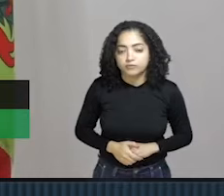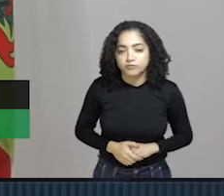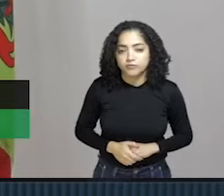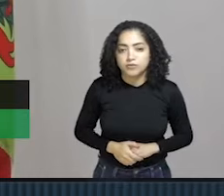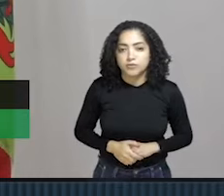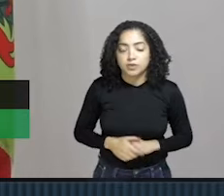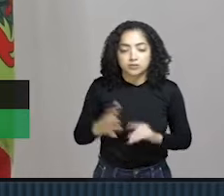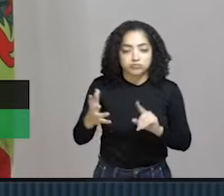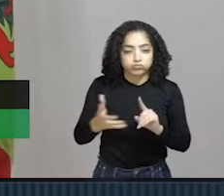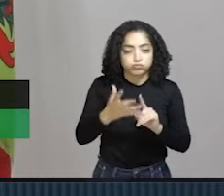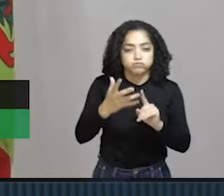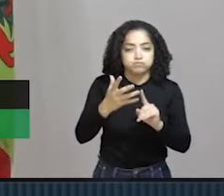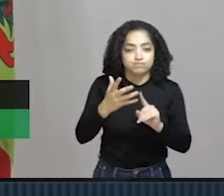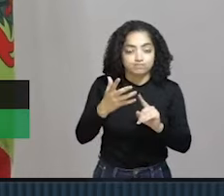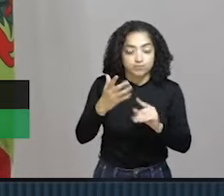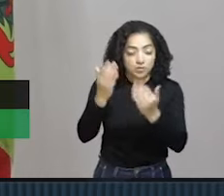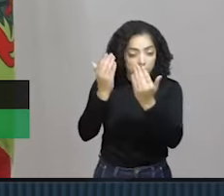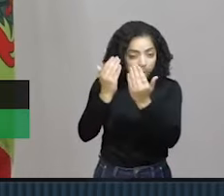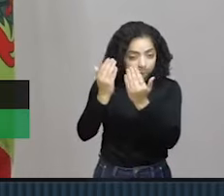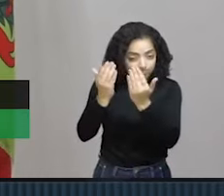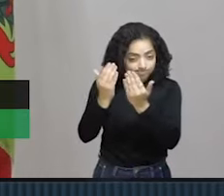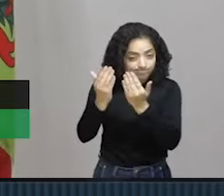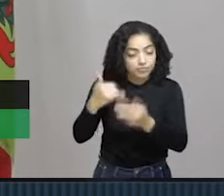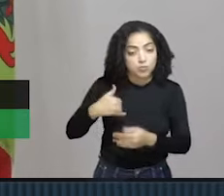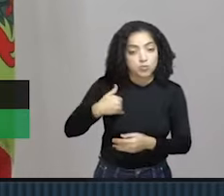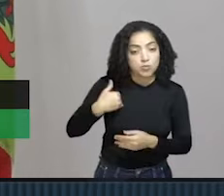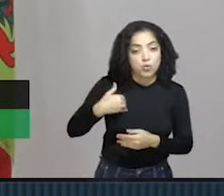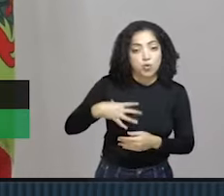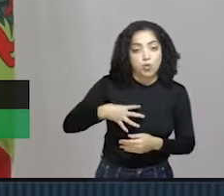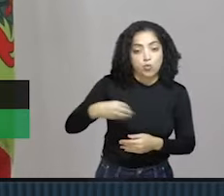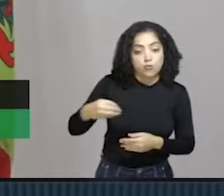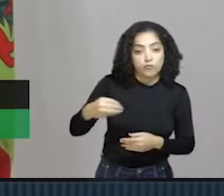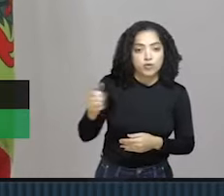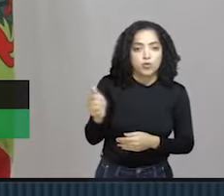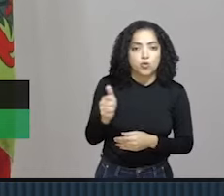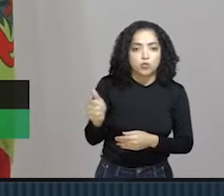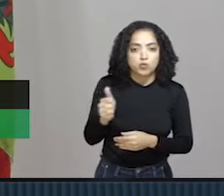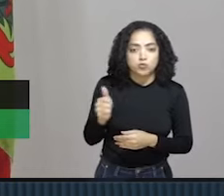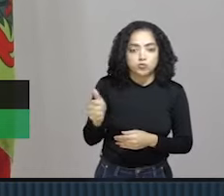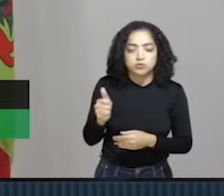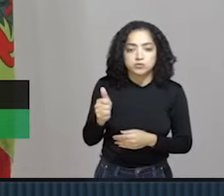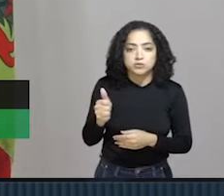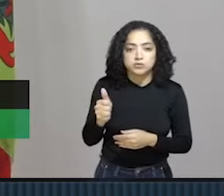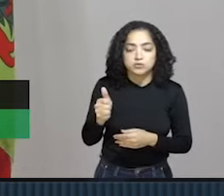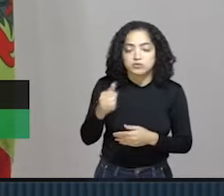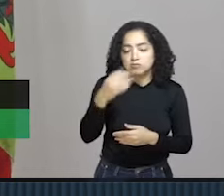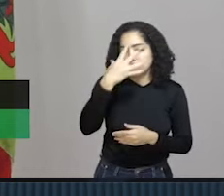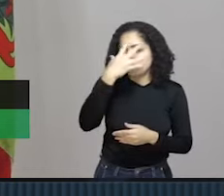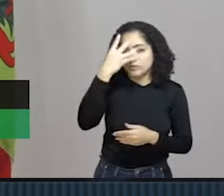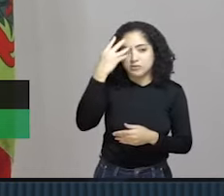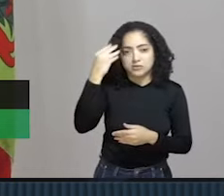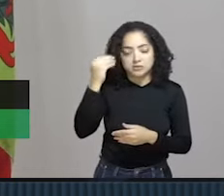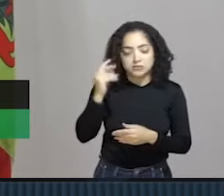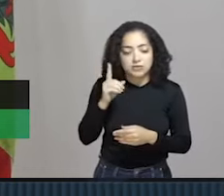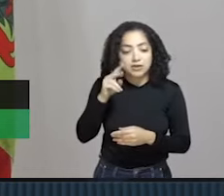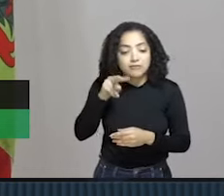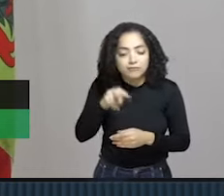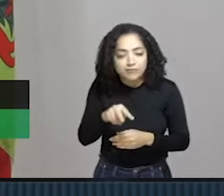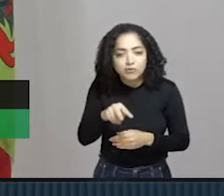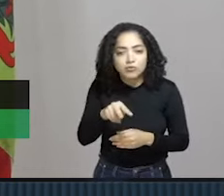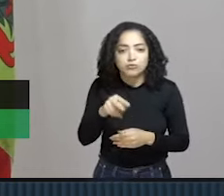impacto psicológico para um menino de 11 anos que nunca mais vai esquecer que encontrou a mãe numa